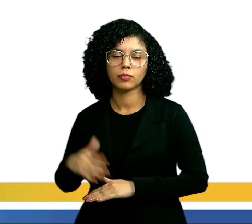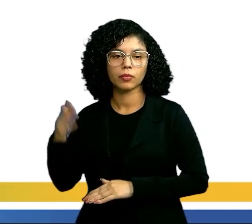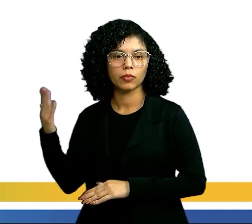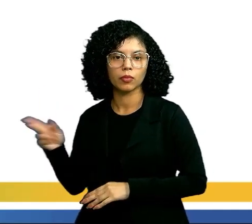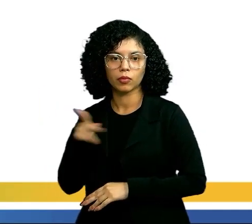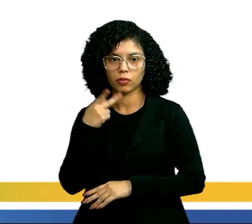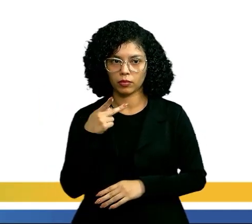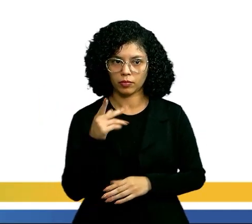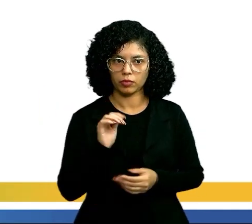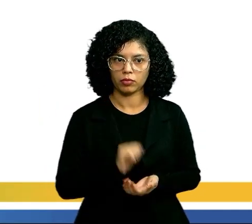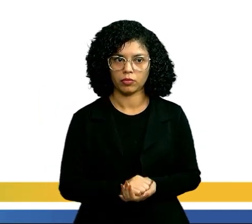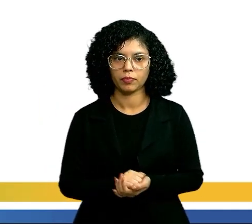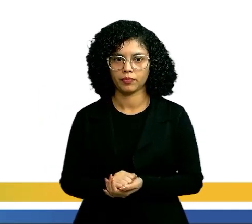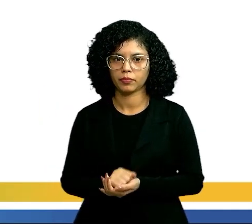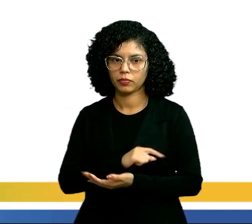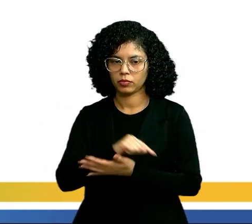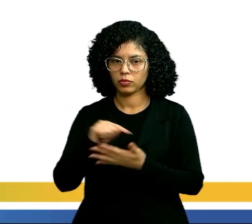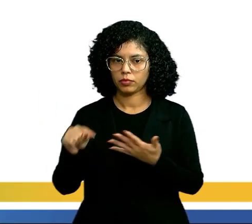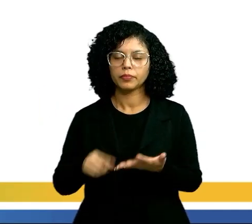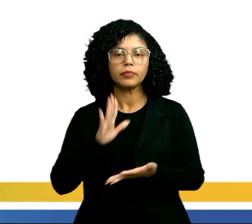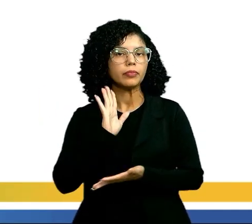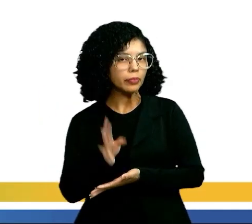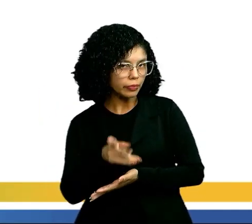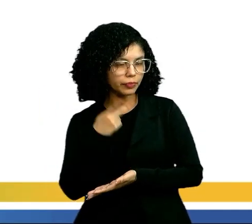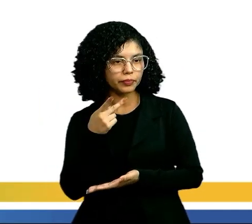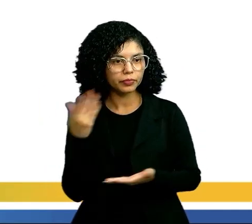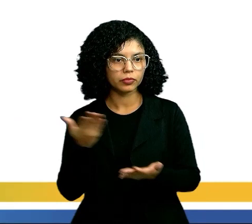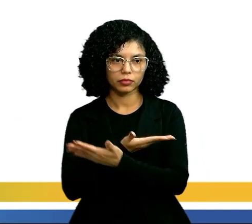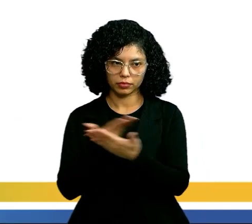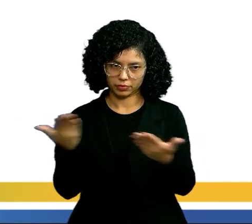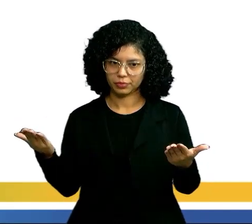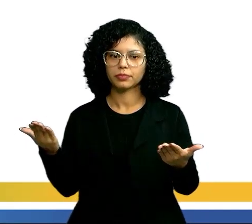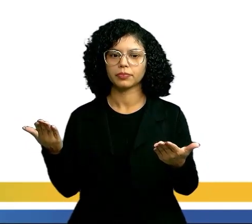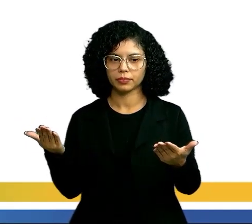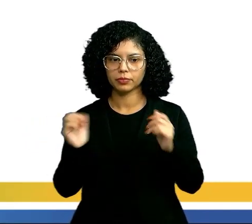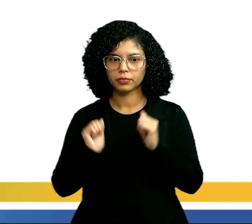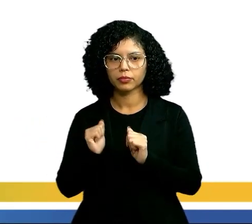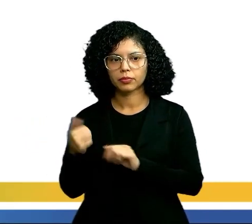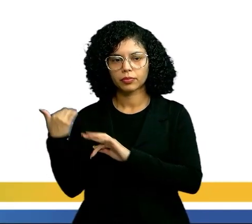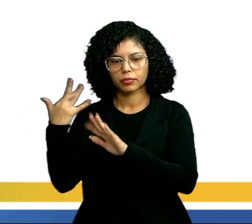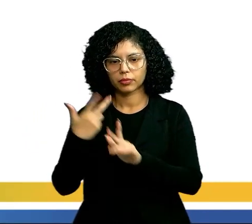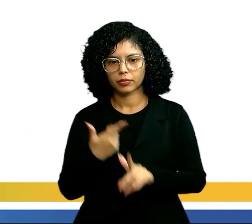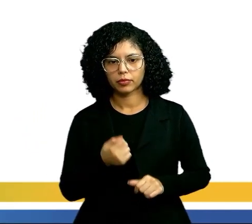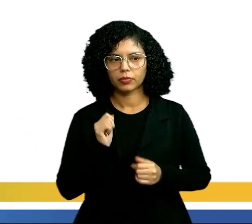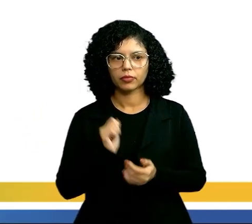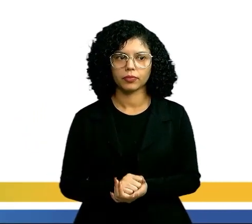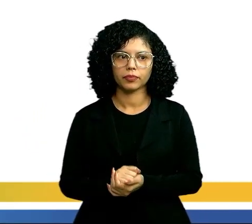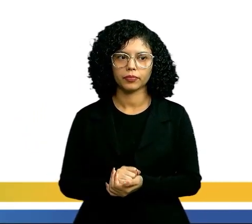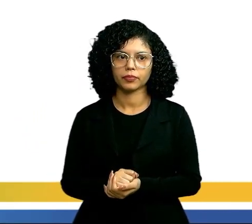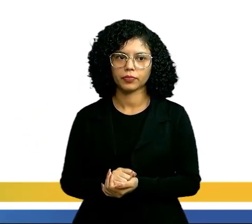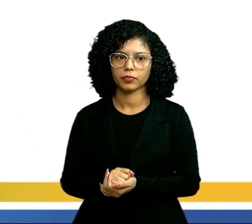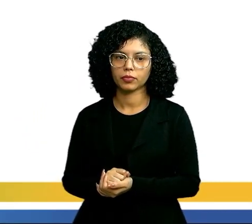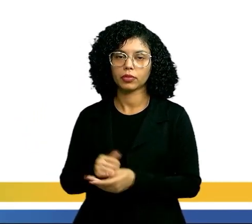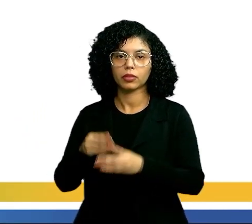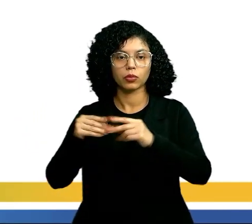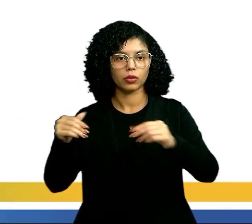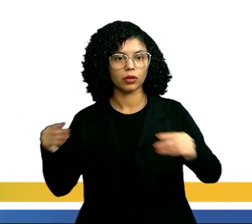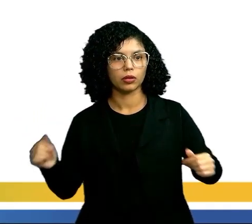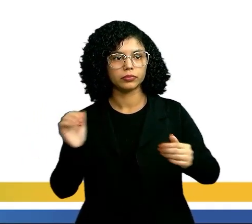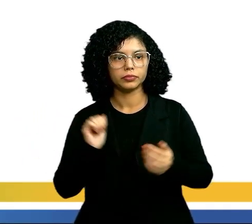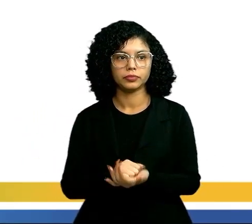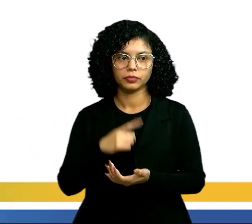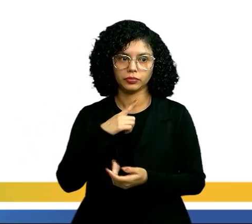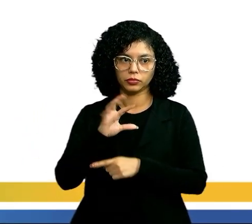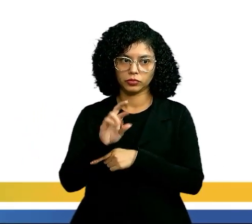Vamos falar sobre os tipos? Na verdade, a gente já falou, né? Mas a gente pode dar uma relembrada. Transportes terrestres.